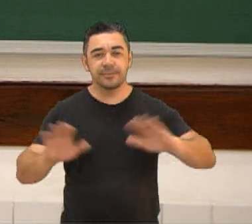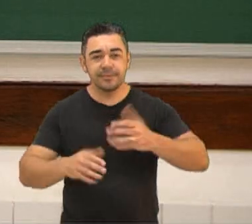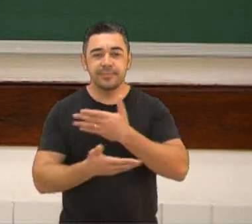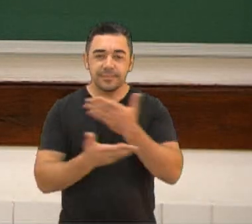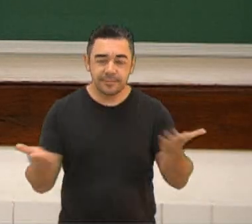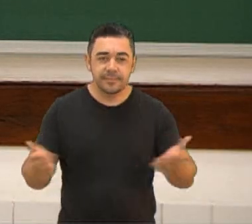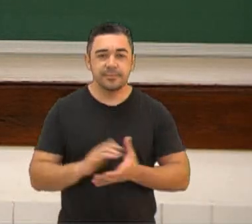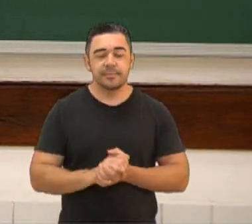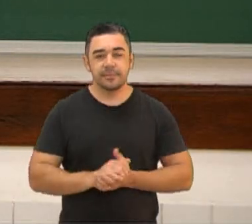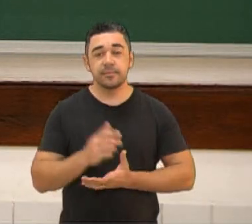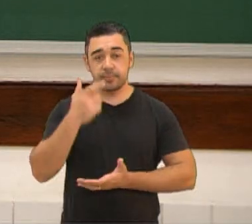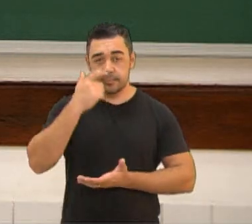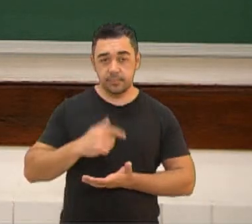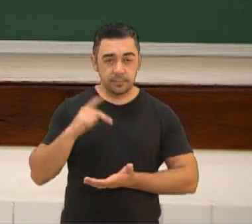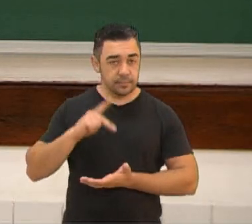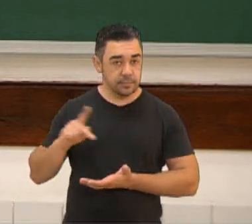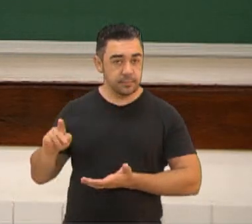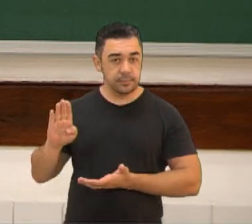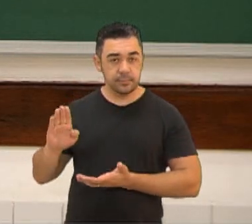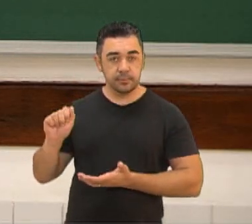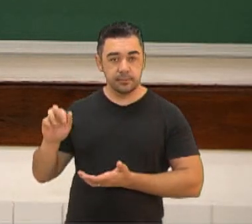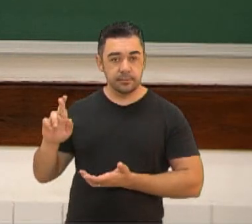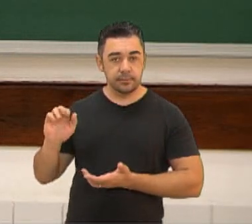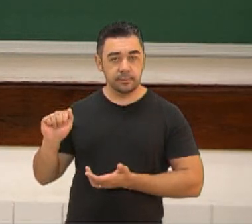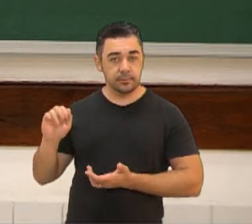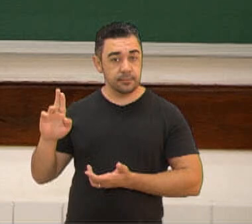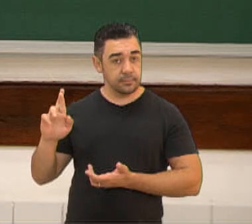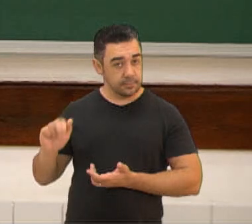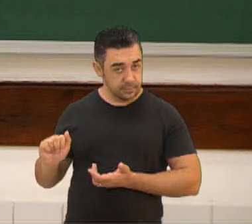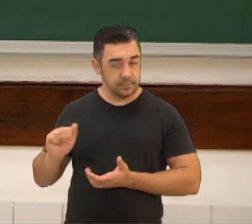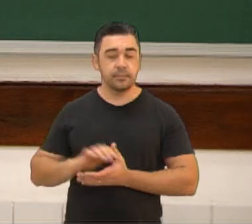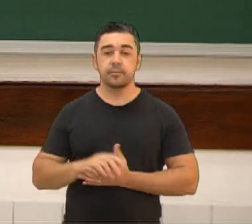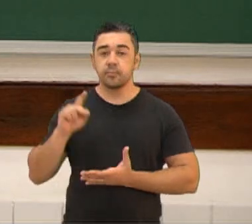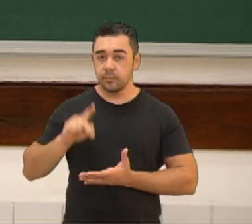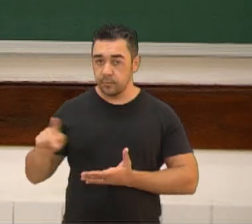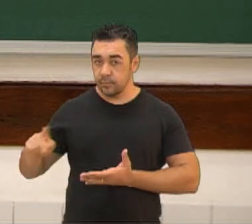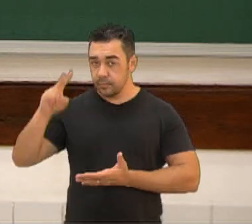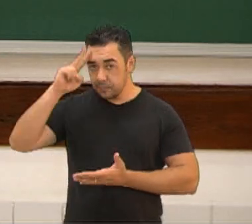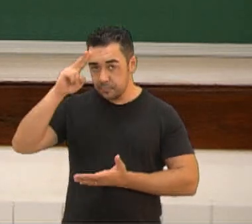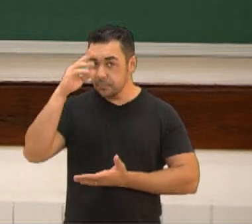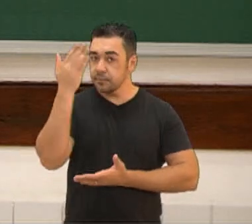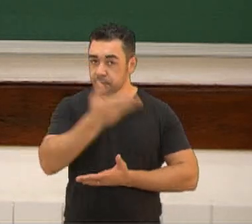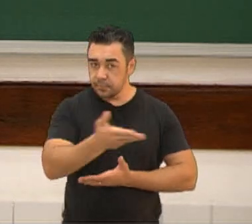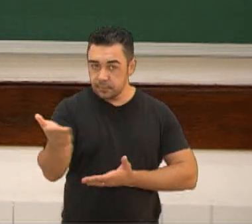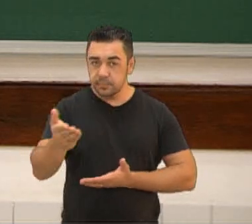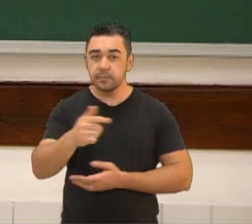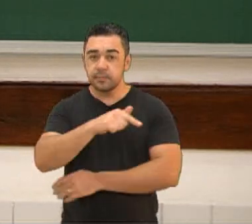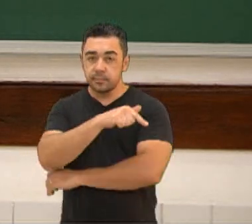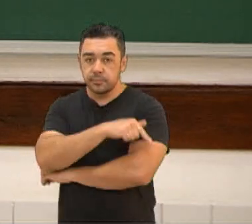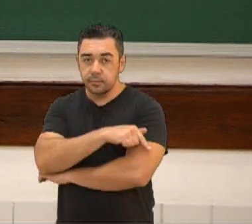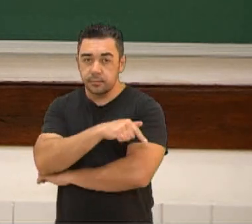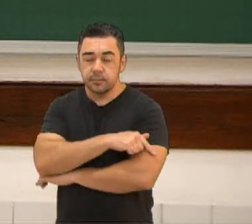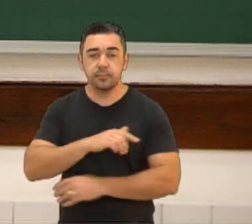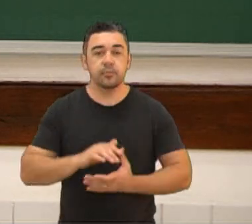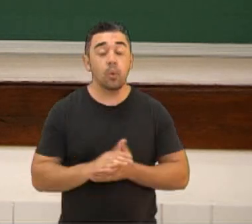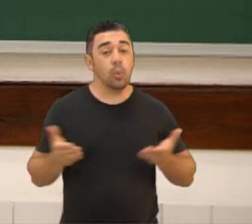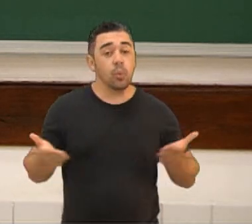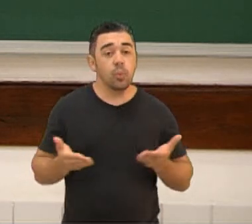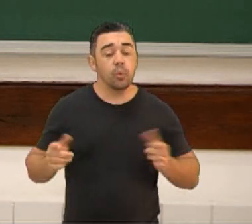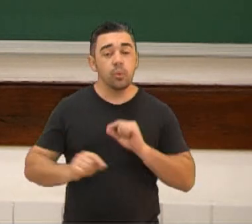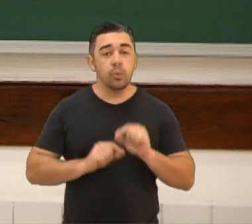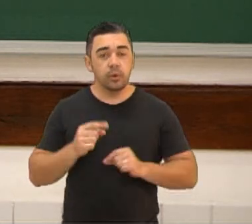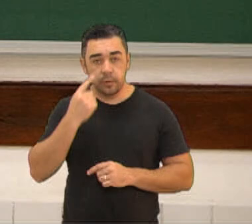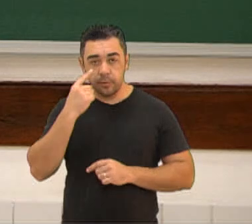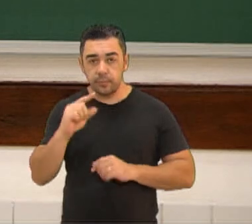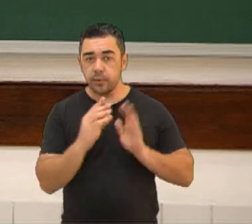Oi pessoal, eu sou a professora Bárbara Furquim, a professora de vocês de História do 7º ano, e hoje nós vamos ver